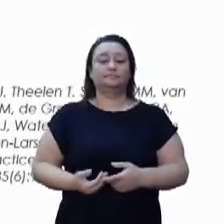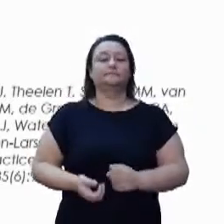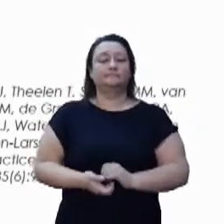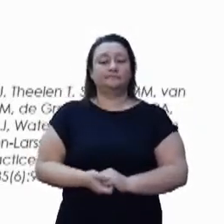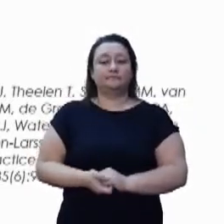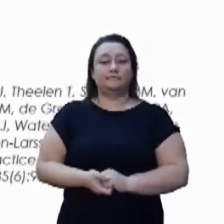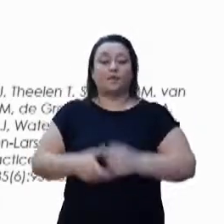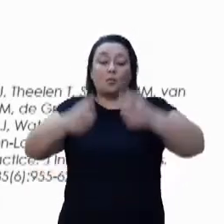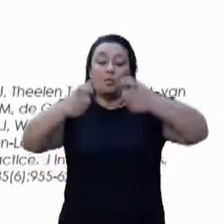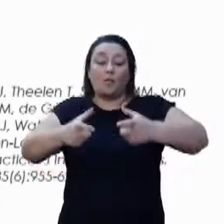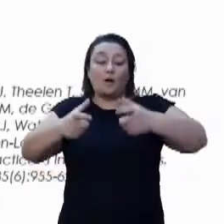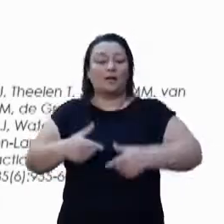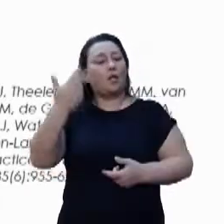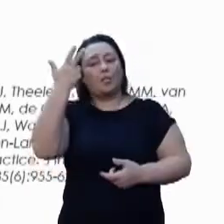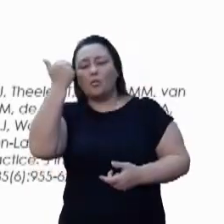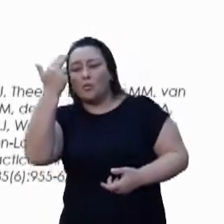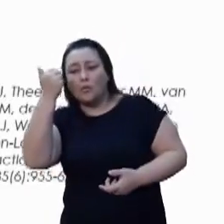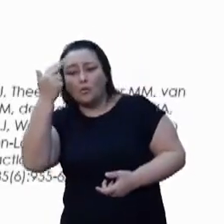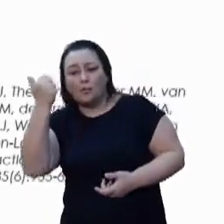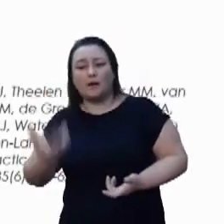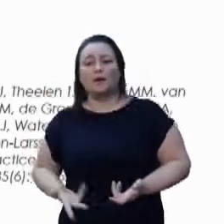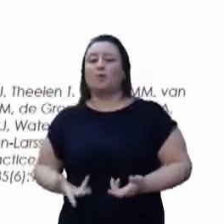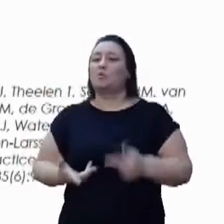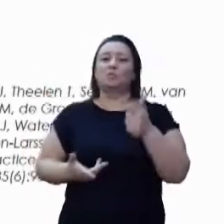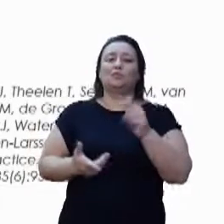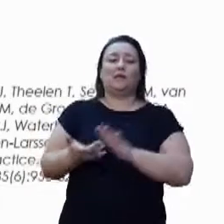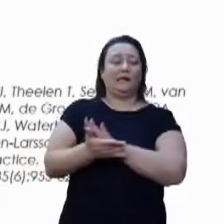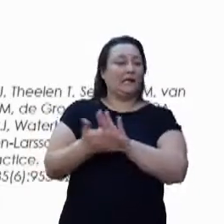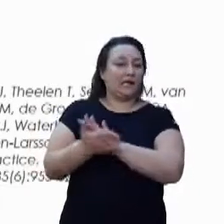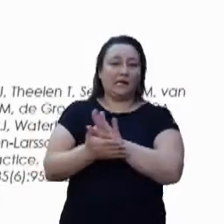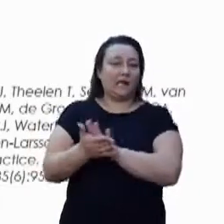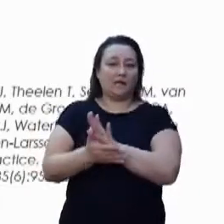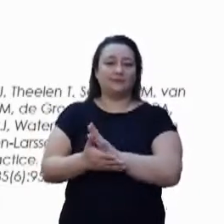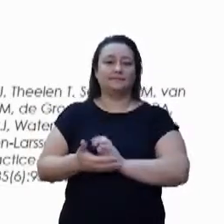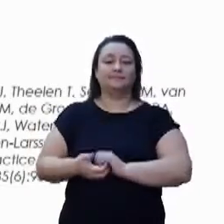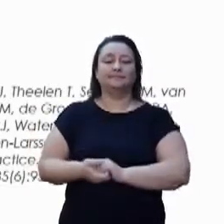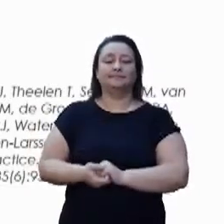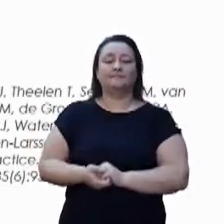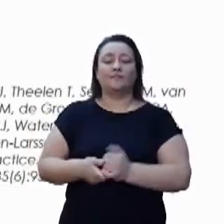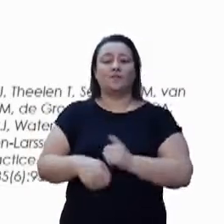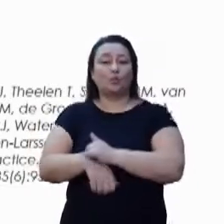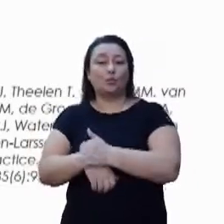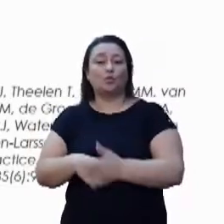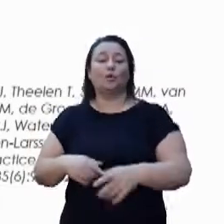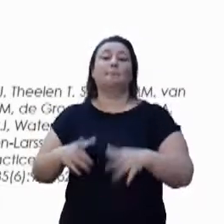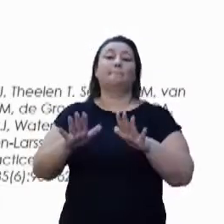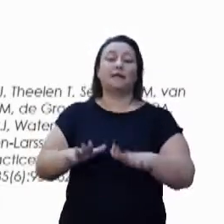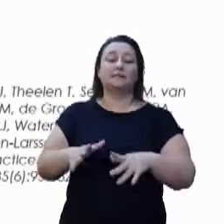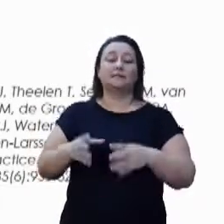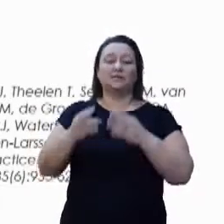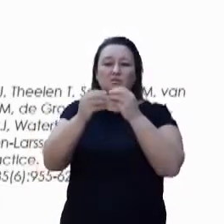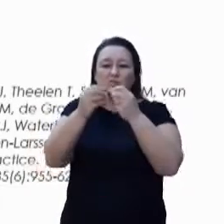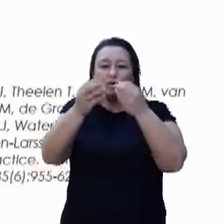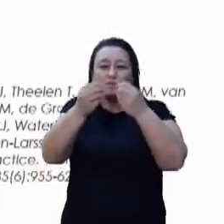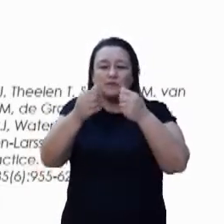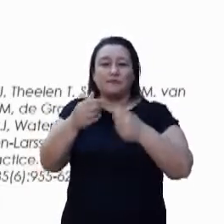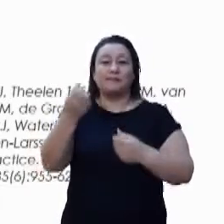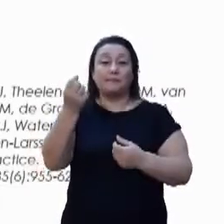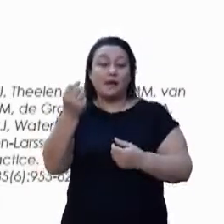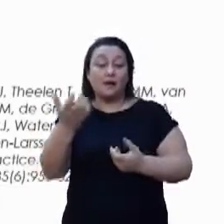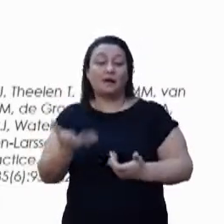espectroscopia normal, sem um pico característico de elevação de concentração lipídica. Já na substância branca,